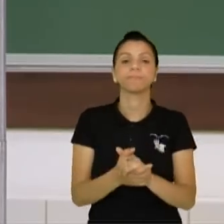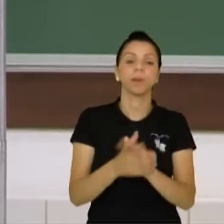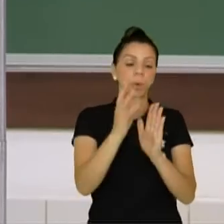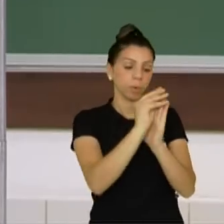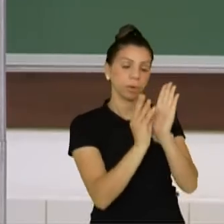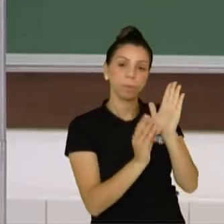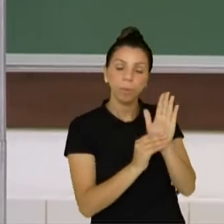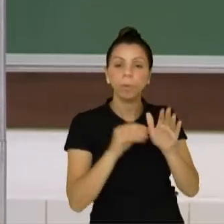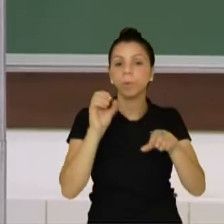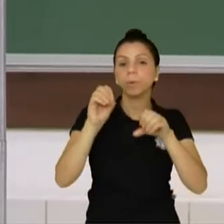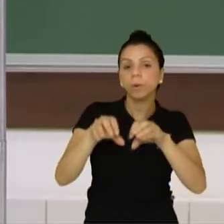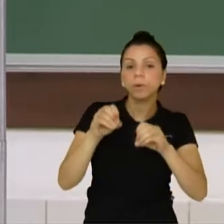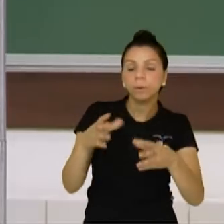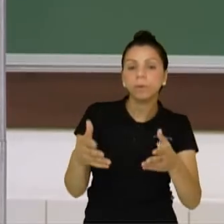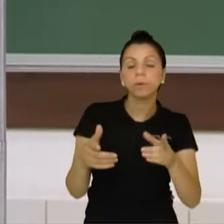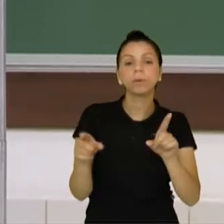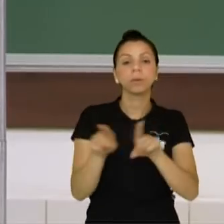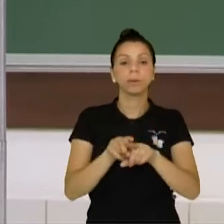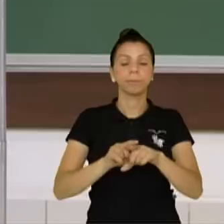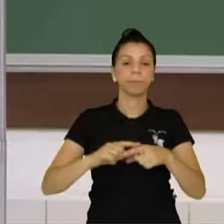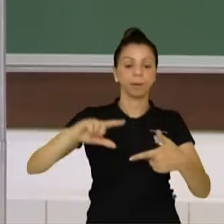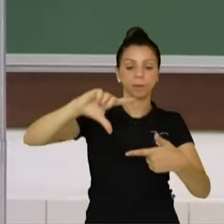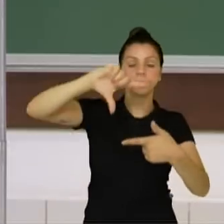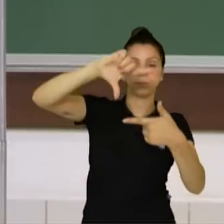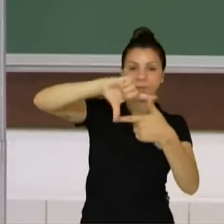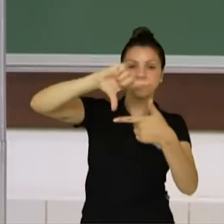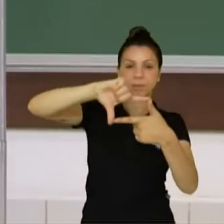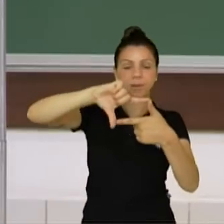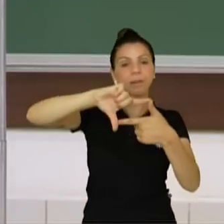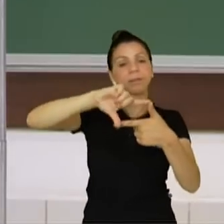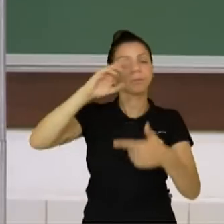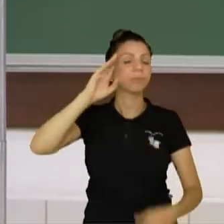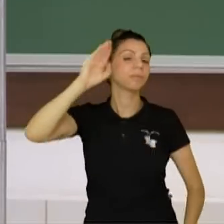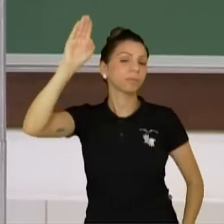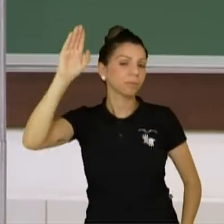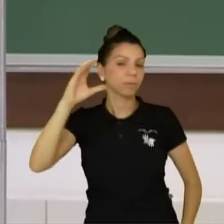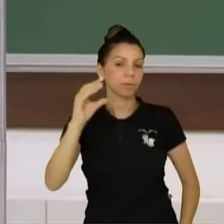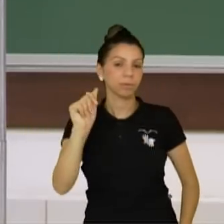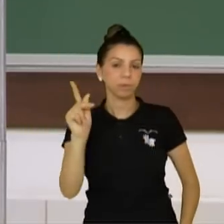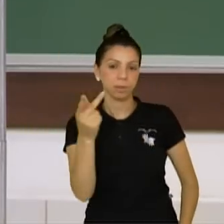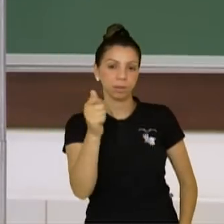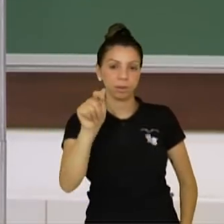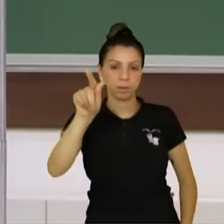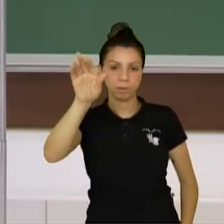conteúdos, principalmente aquela charge que mostram os grandes industriais estudados.